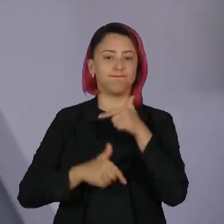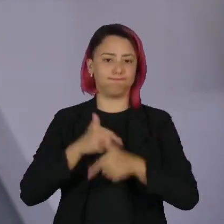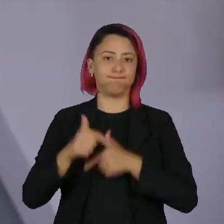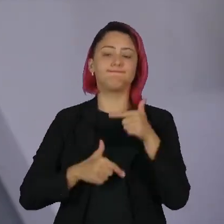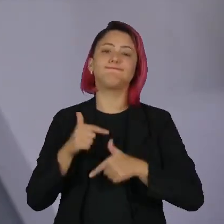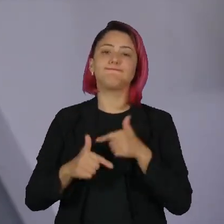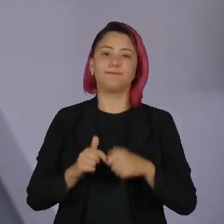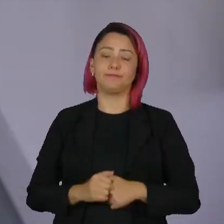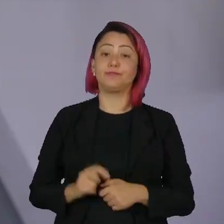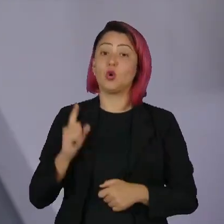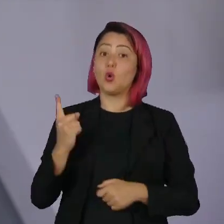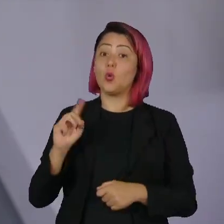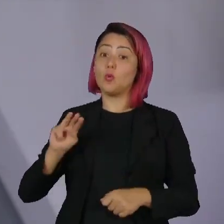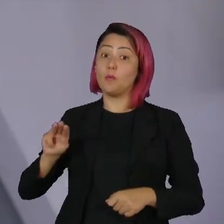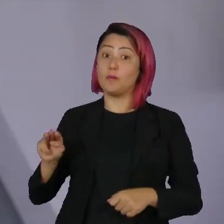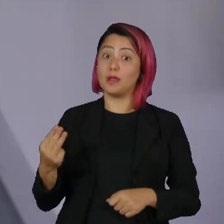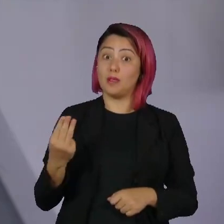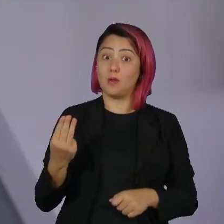de